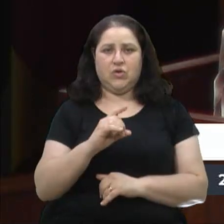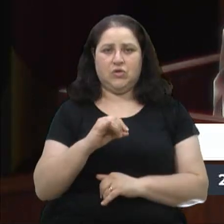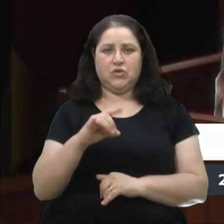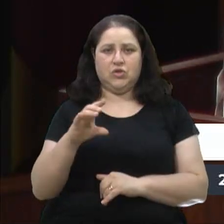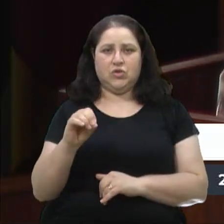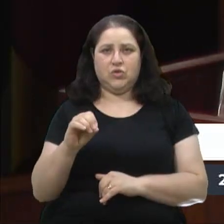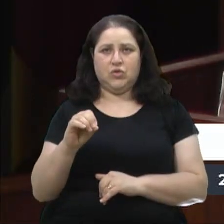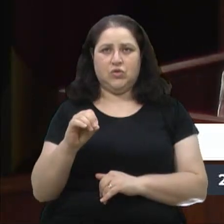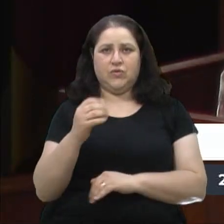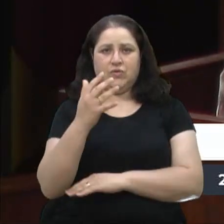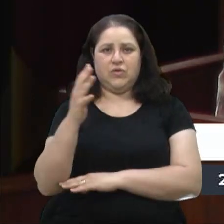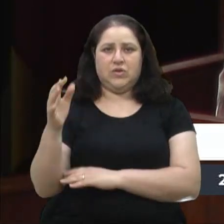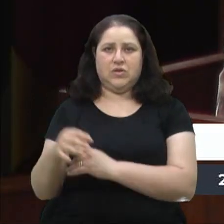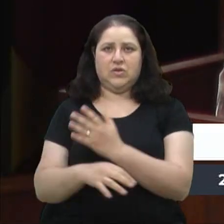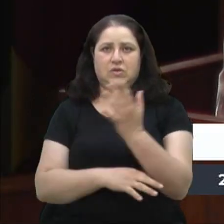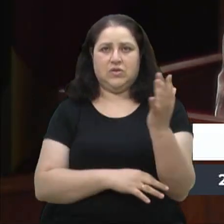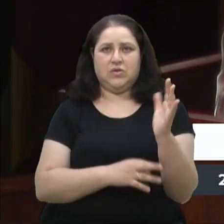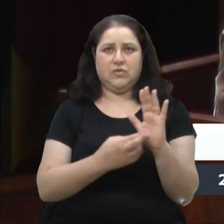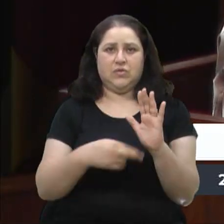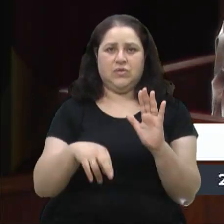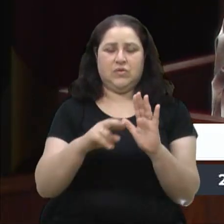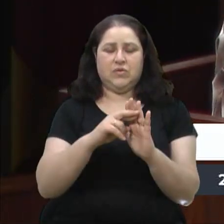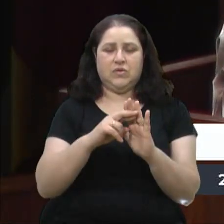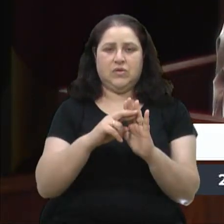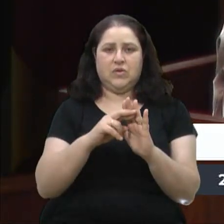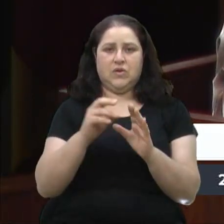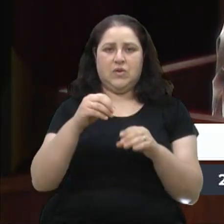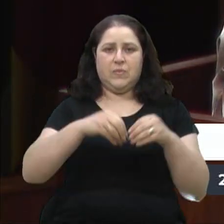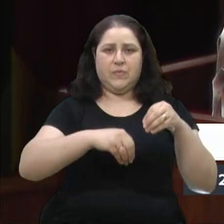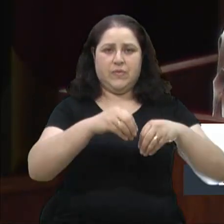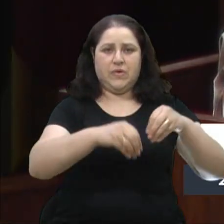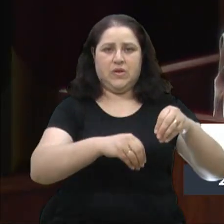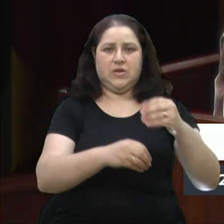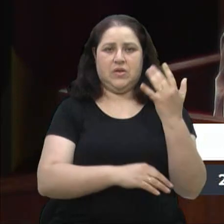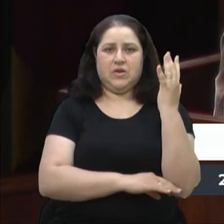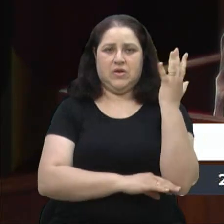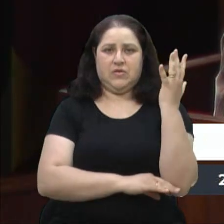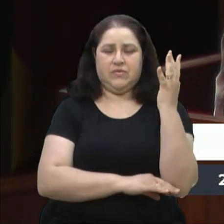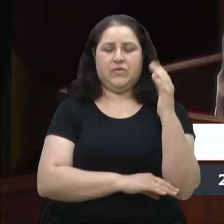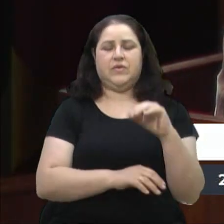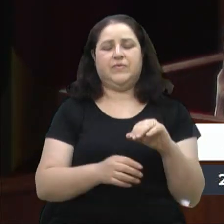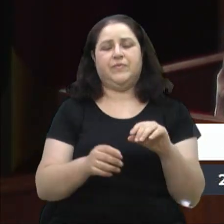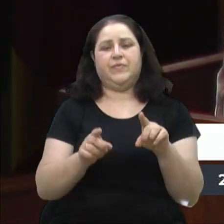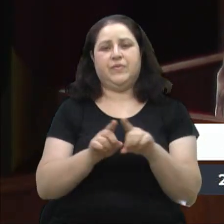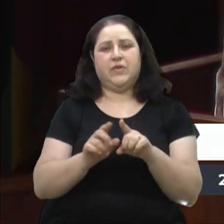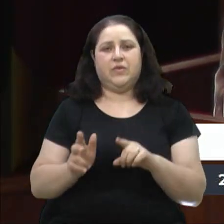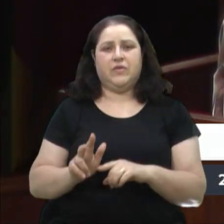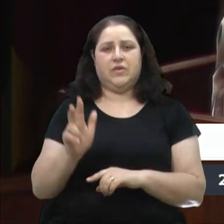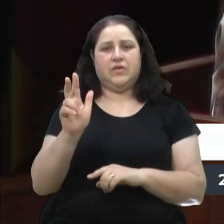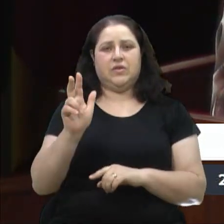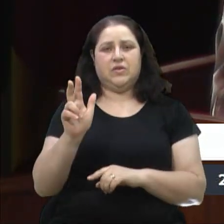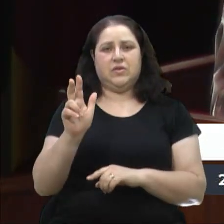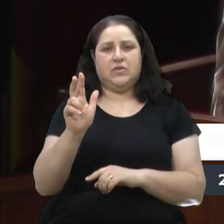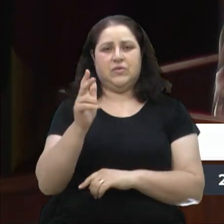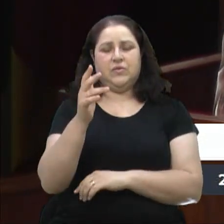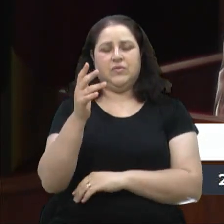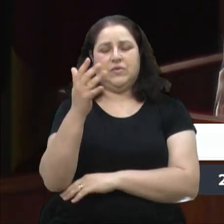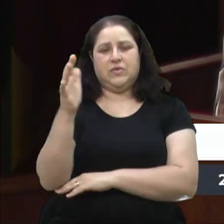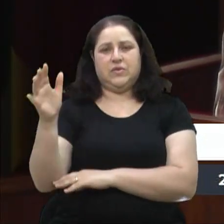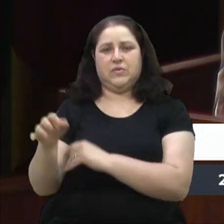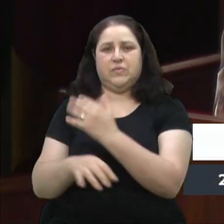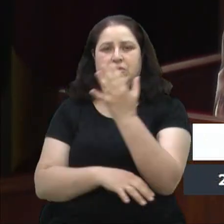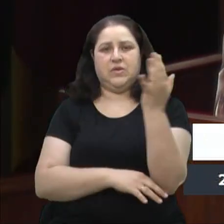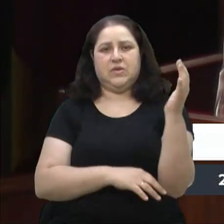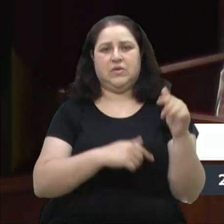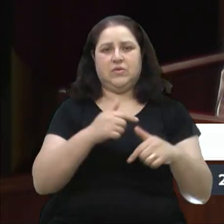tropical, restauração do reflorestamento e as principais, a valoração ambiental e os